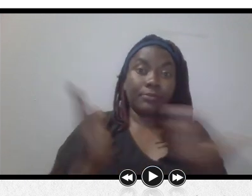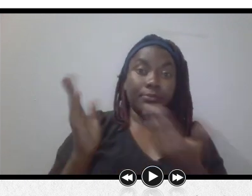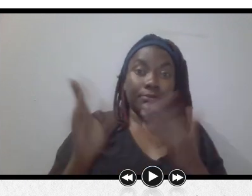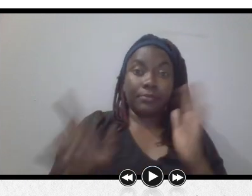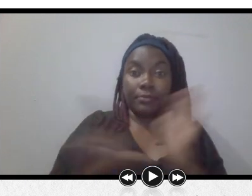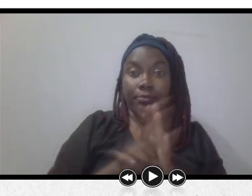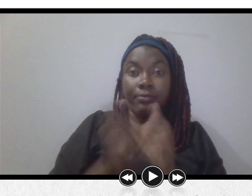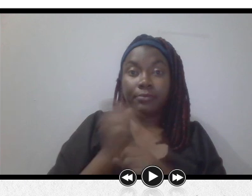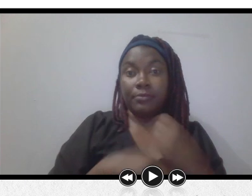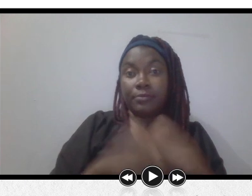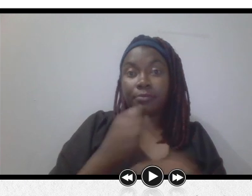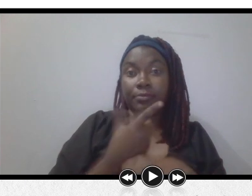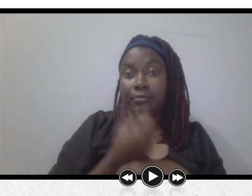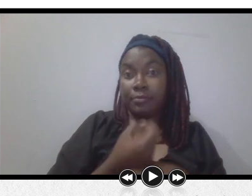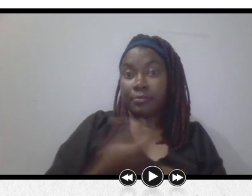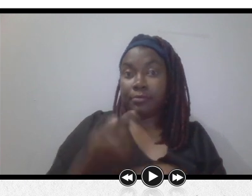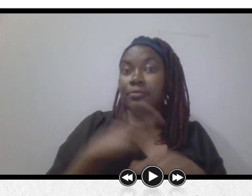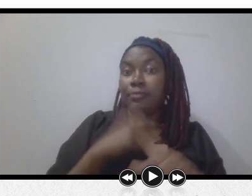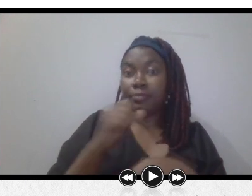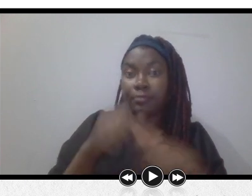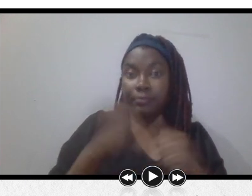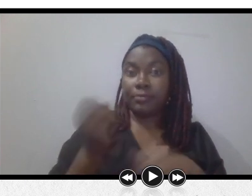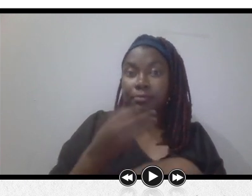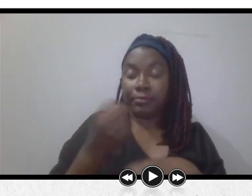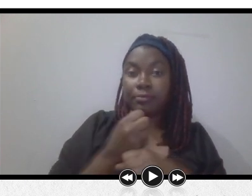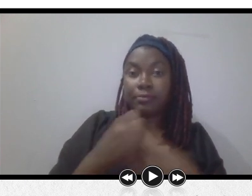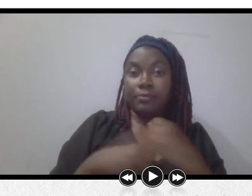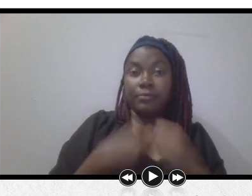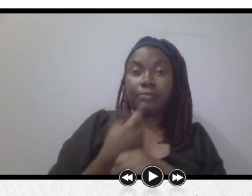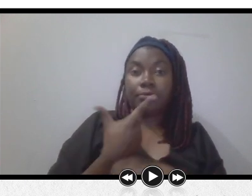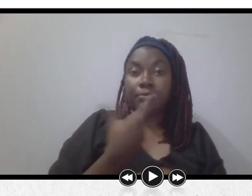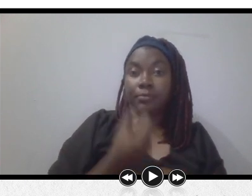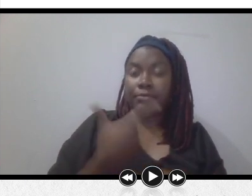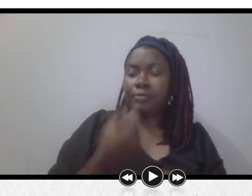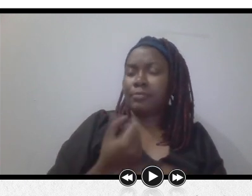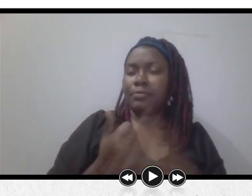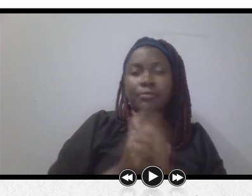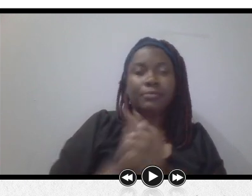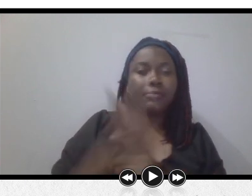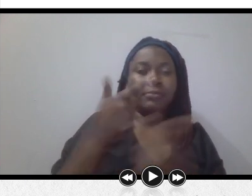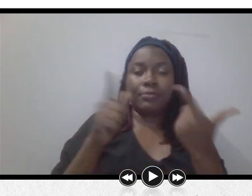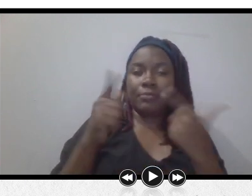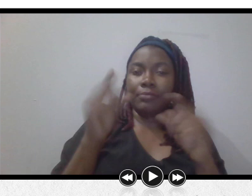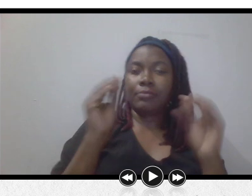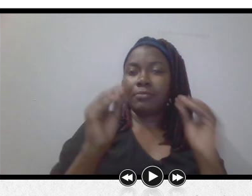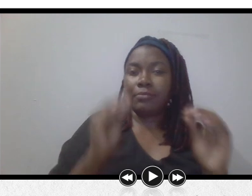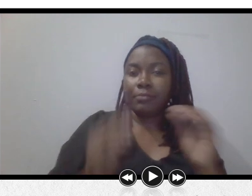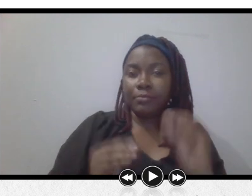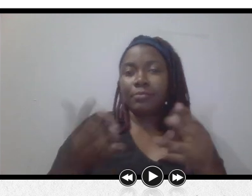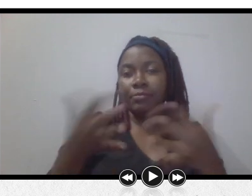lei de 2007 teve alterações em 2020, né, e vários outros componentes foram aqui integrados para